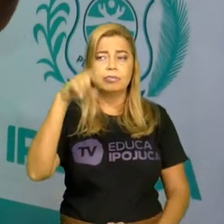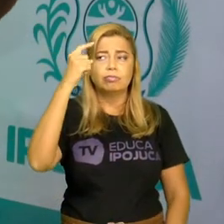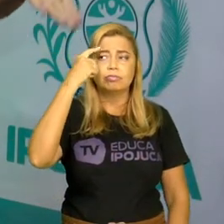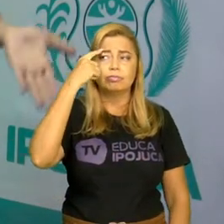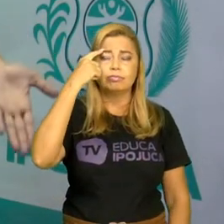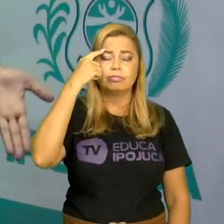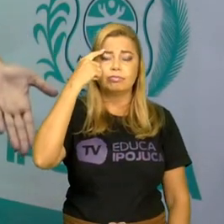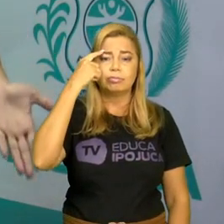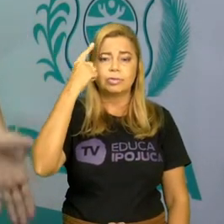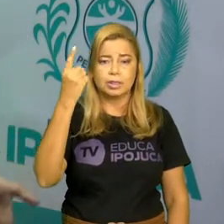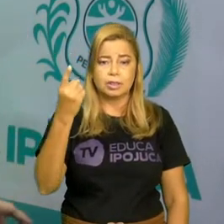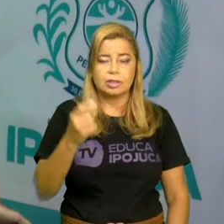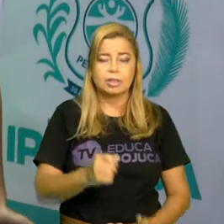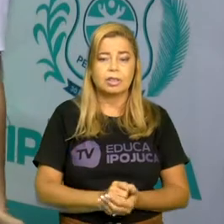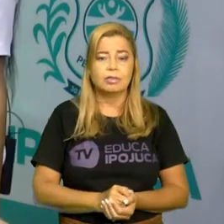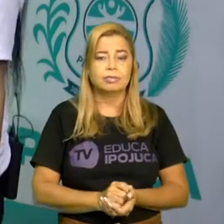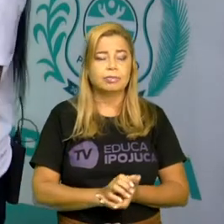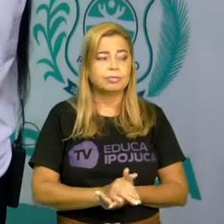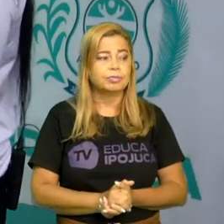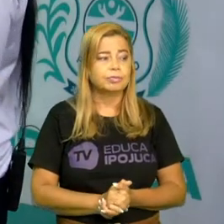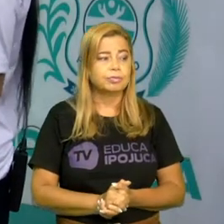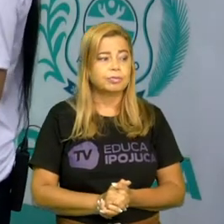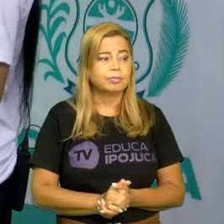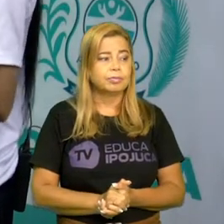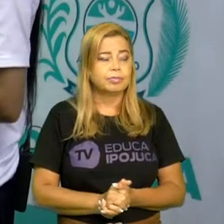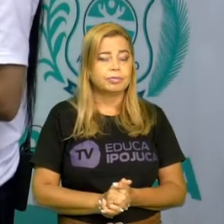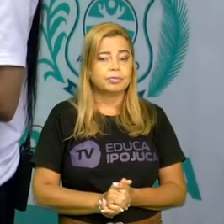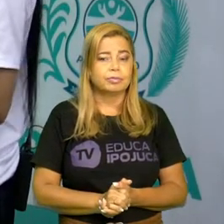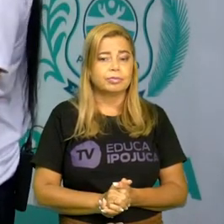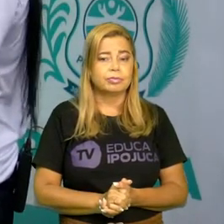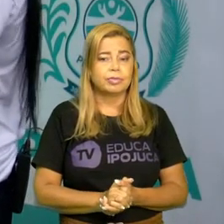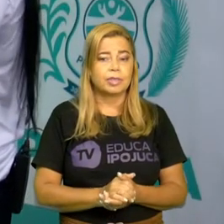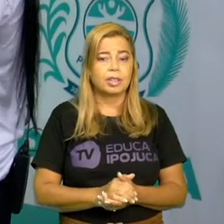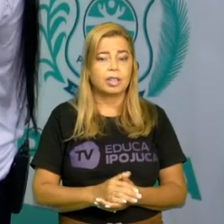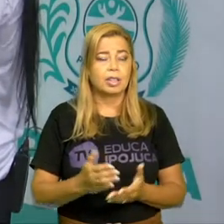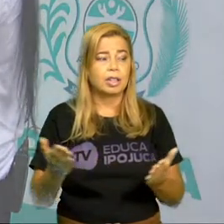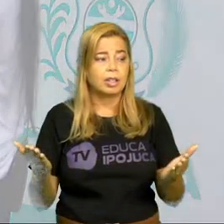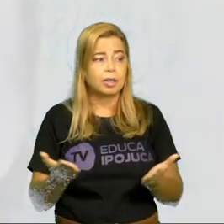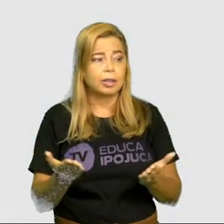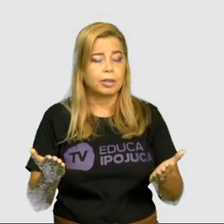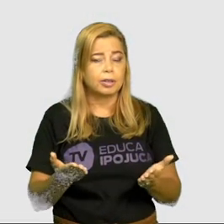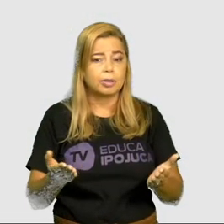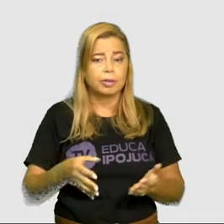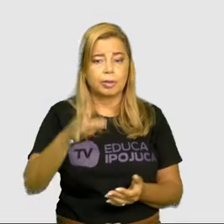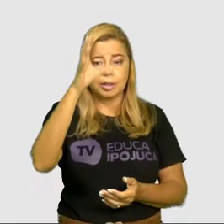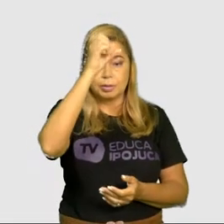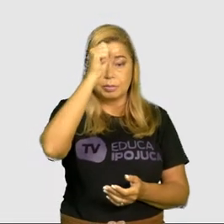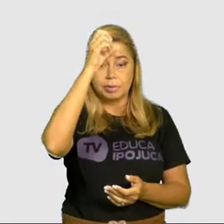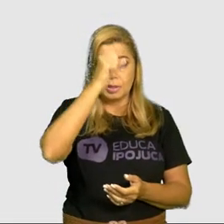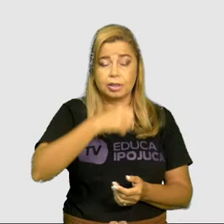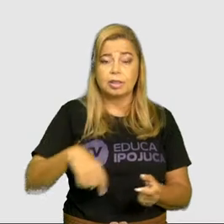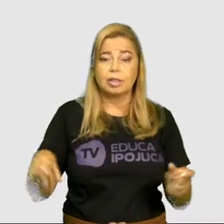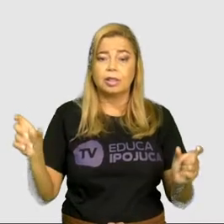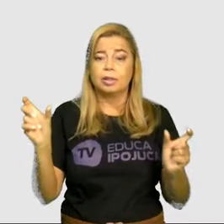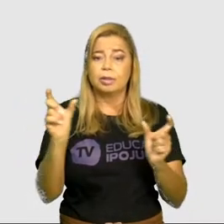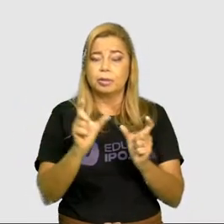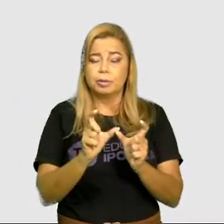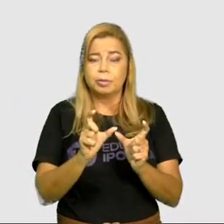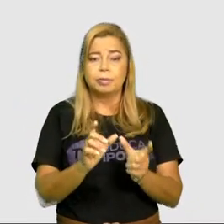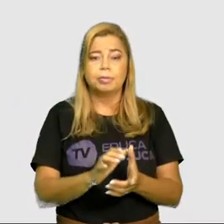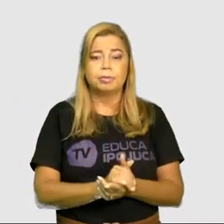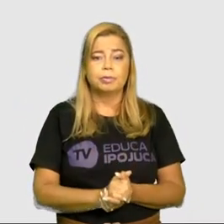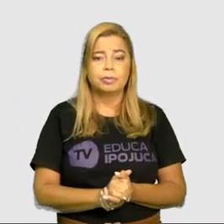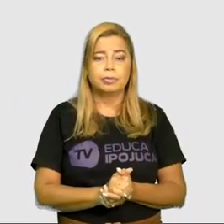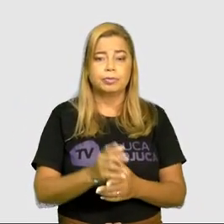gente vai fazer o caminho inverso e veja aqui ó vamos aprender a cupom aí aqui se